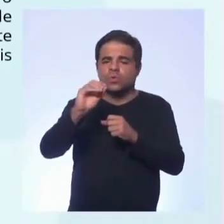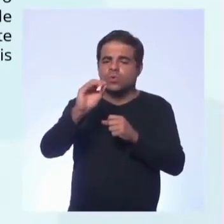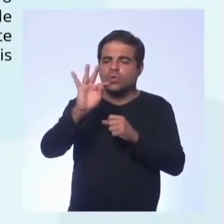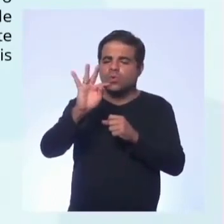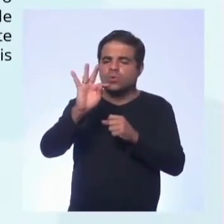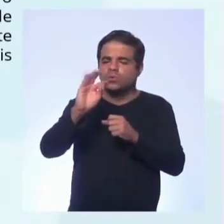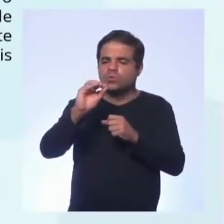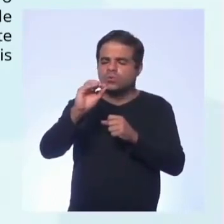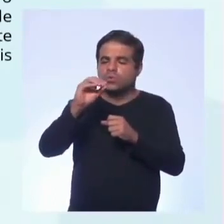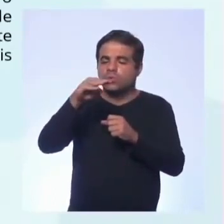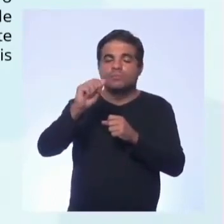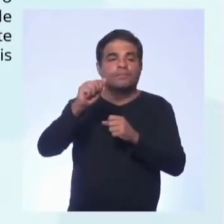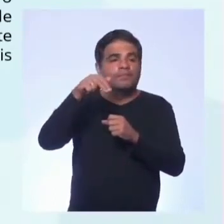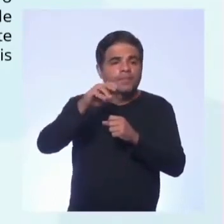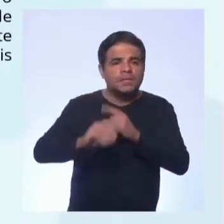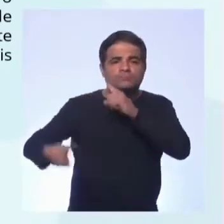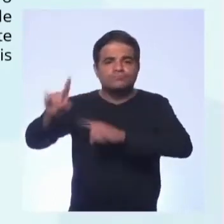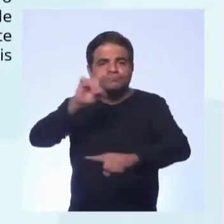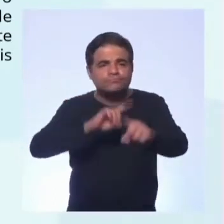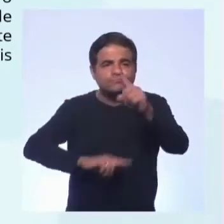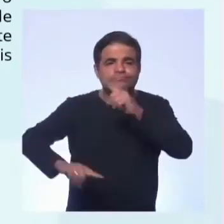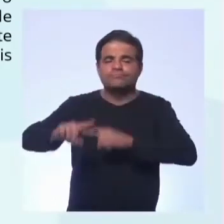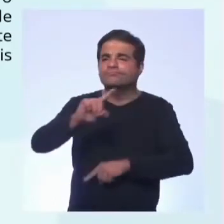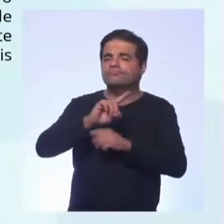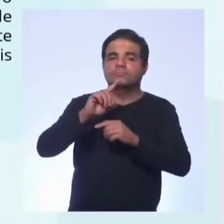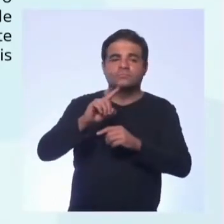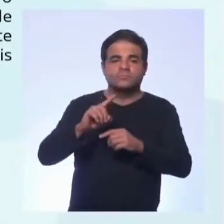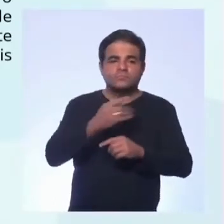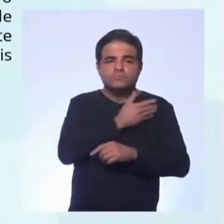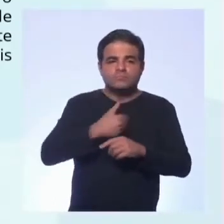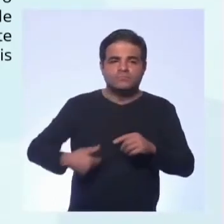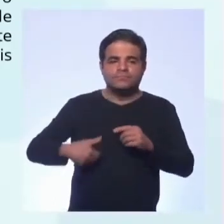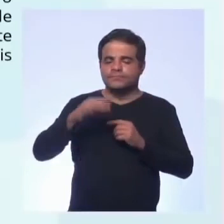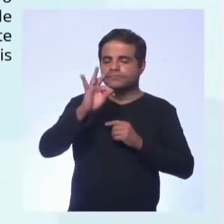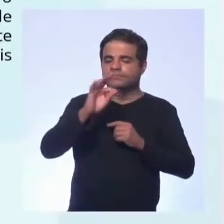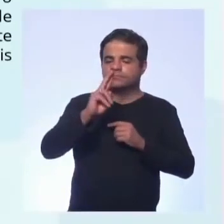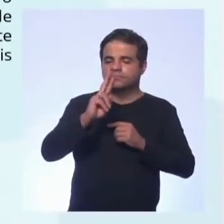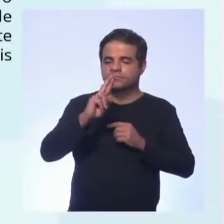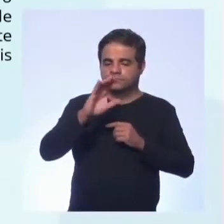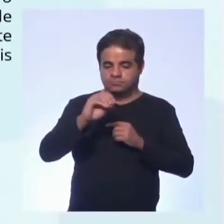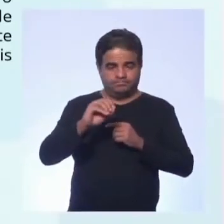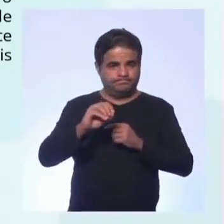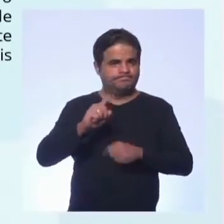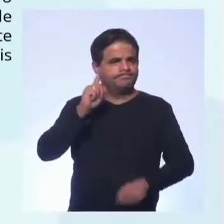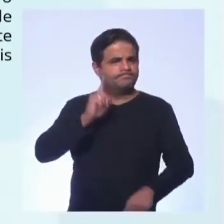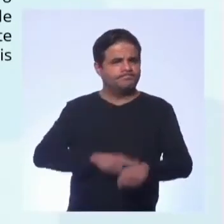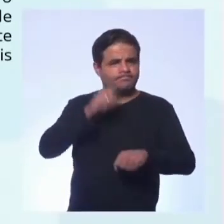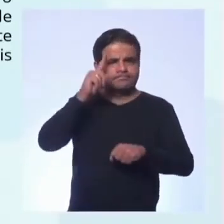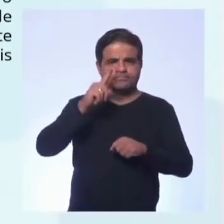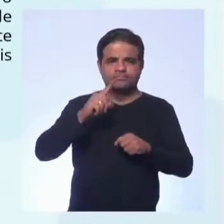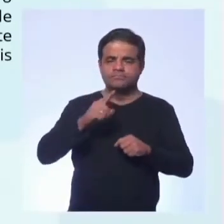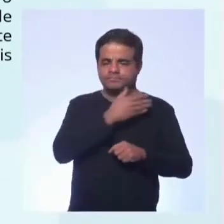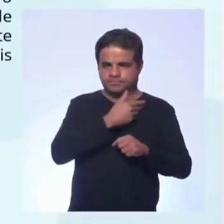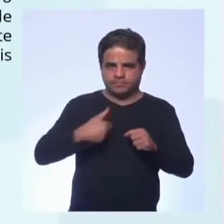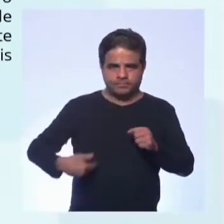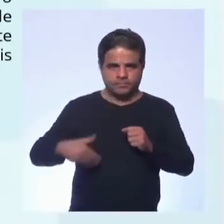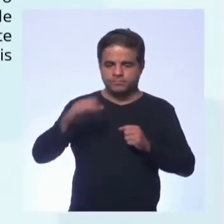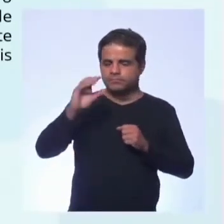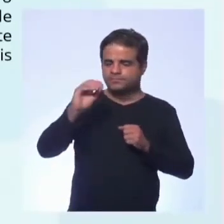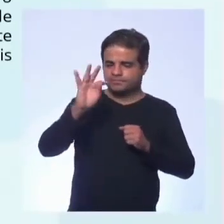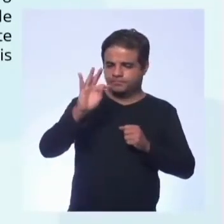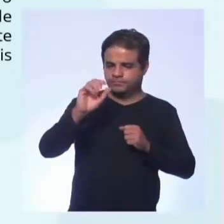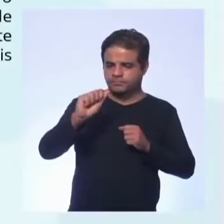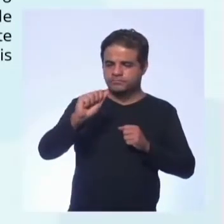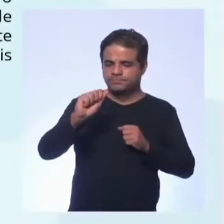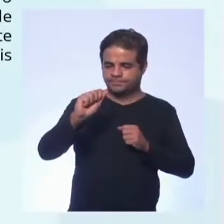aqui no domínio do Império Turco Otomano. No momento em que o Império Turco